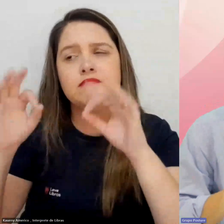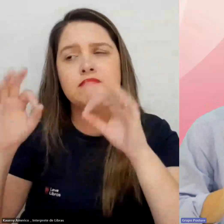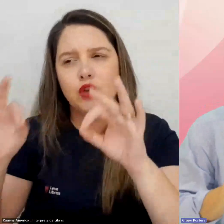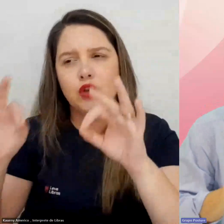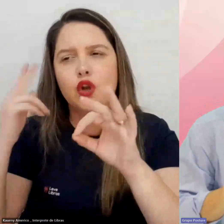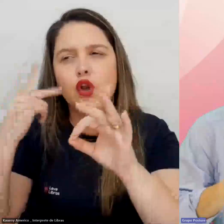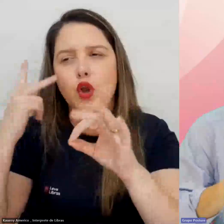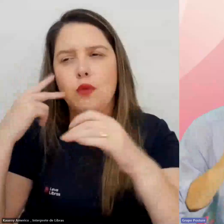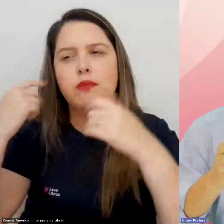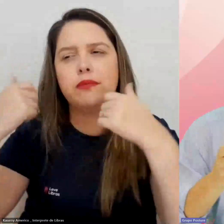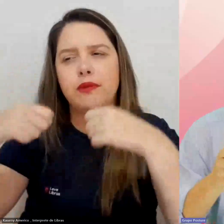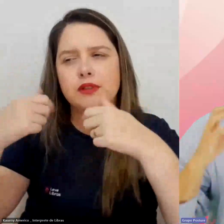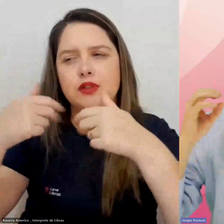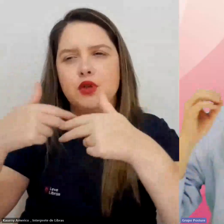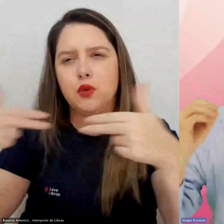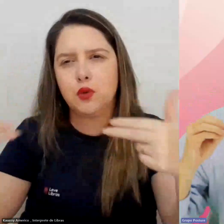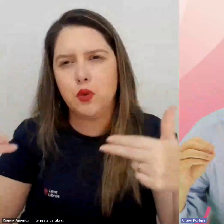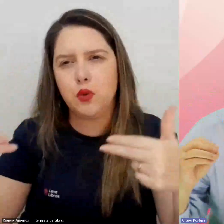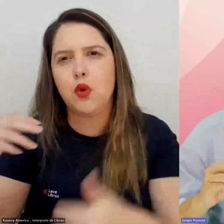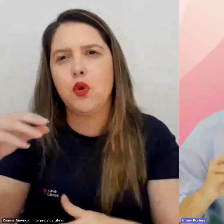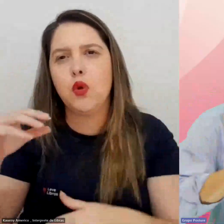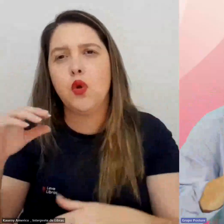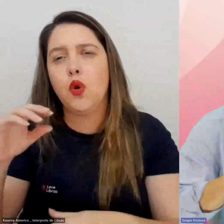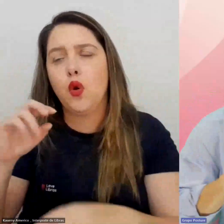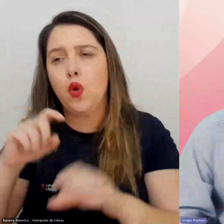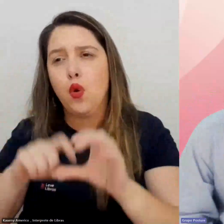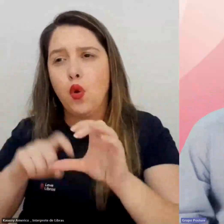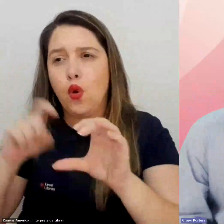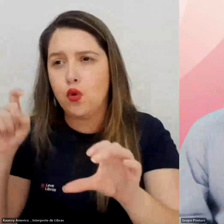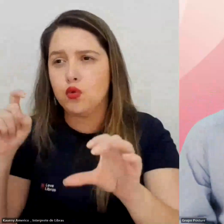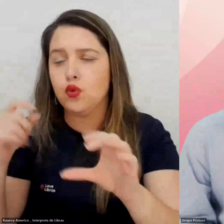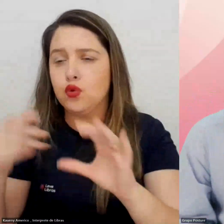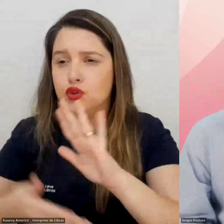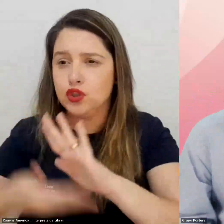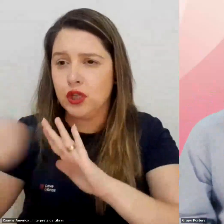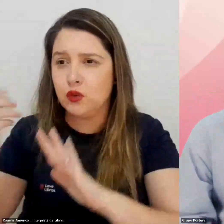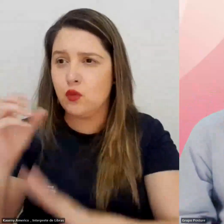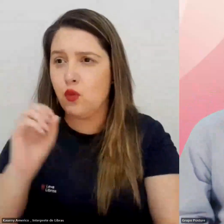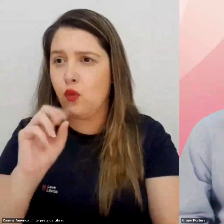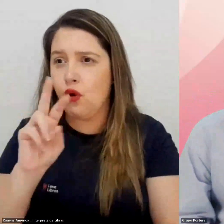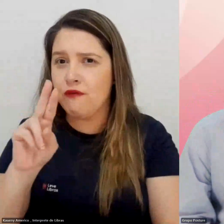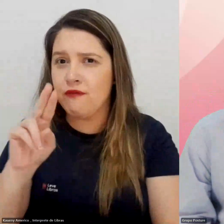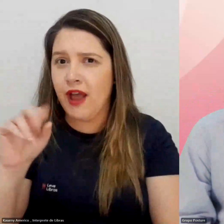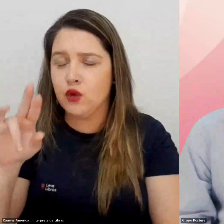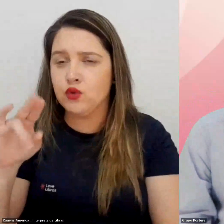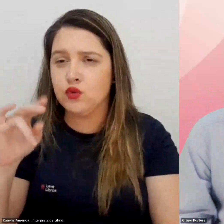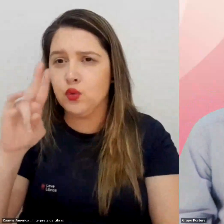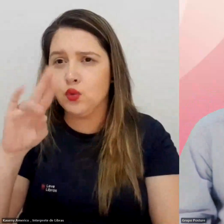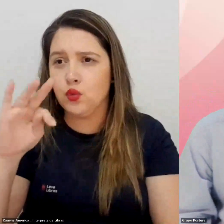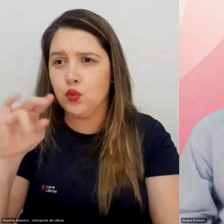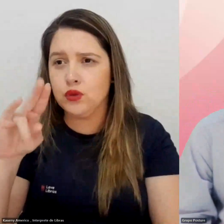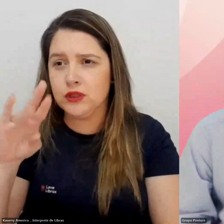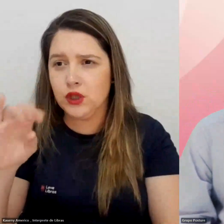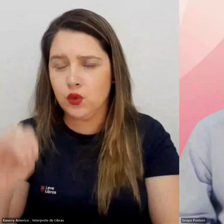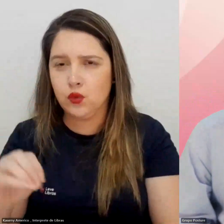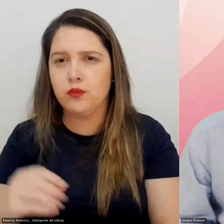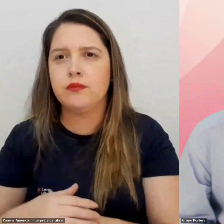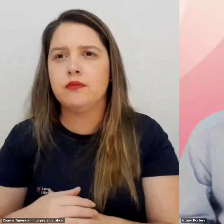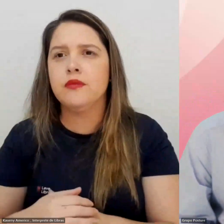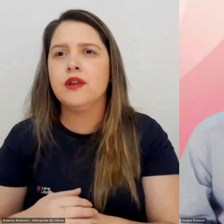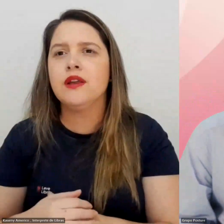alguma coisa por hormônio dependência, é a retirada dos ovários, não do útero. Ok. Dânia, levantou a